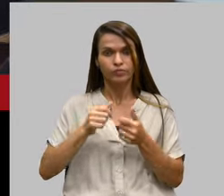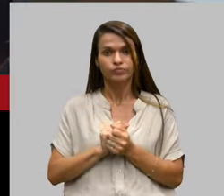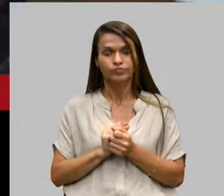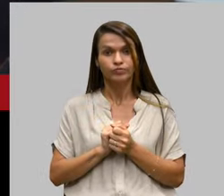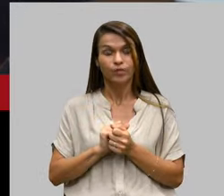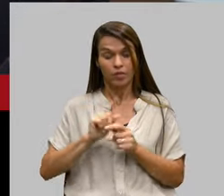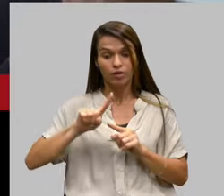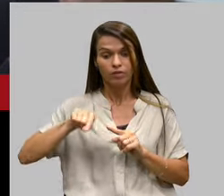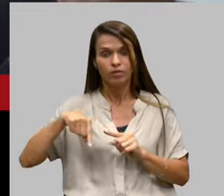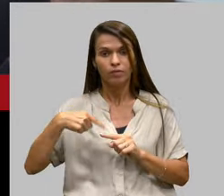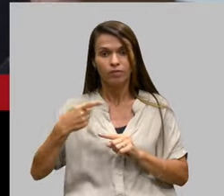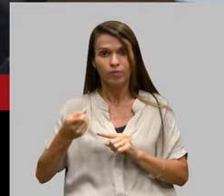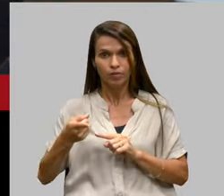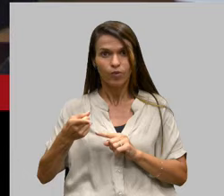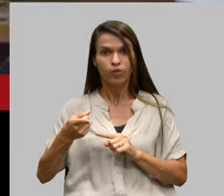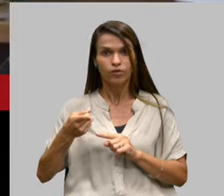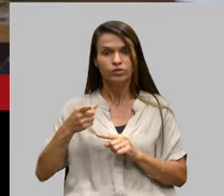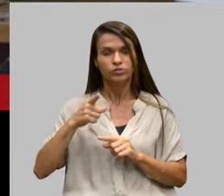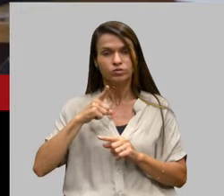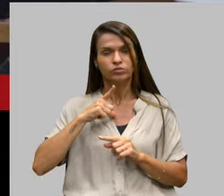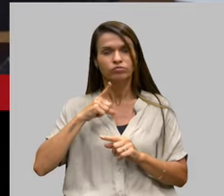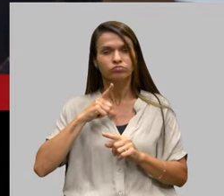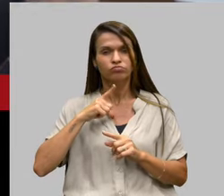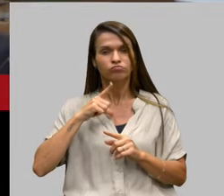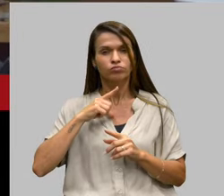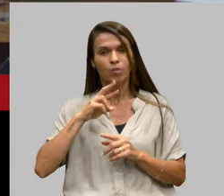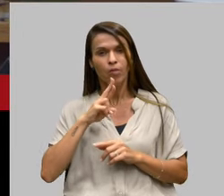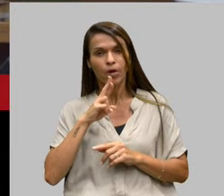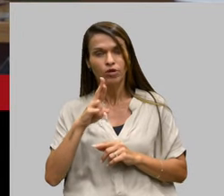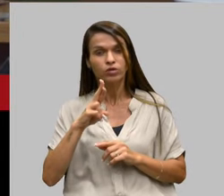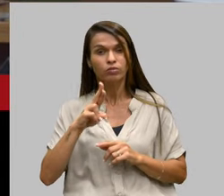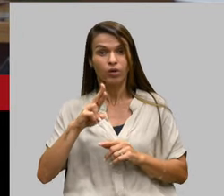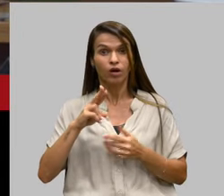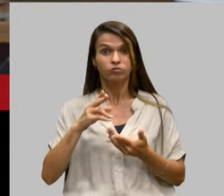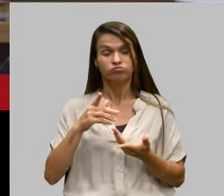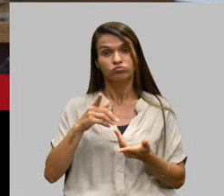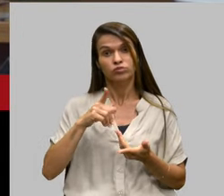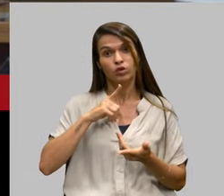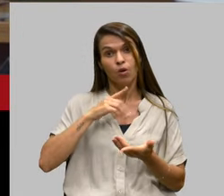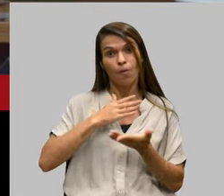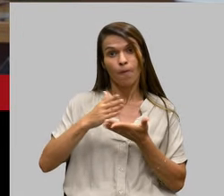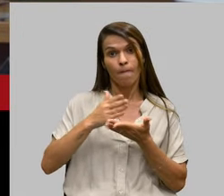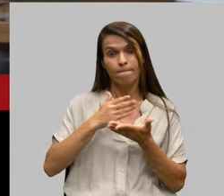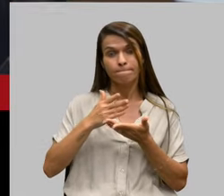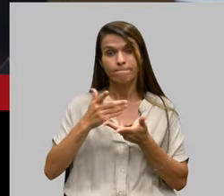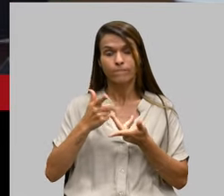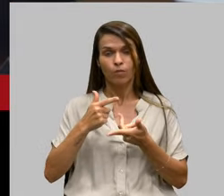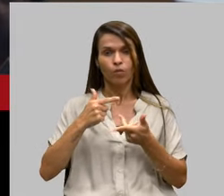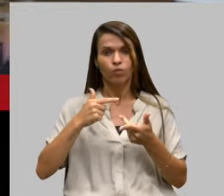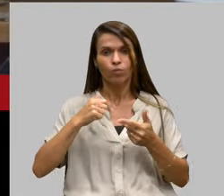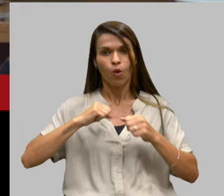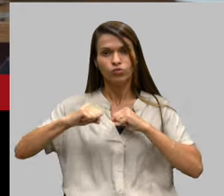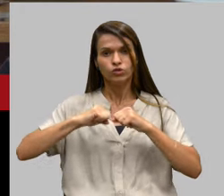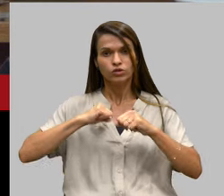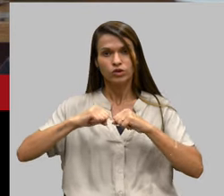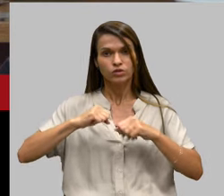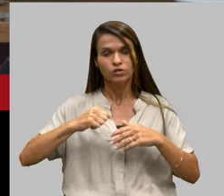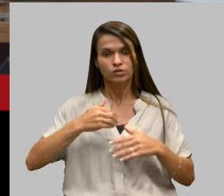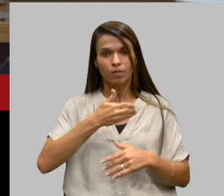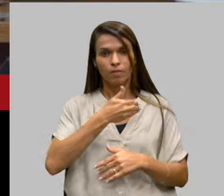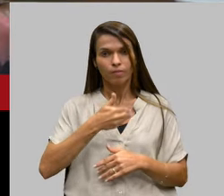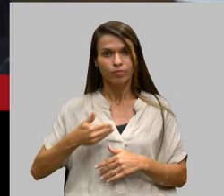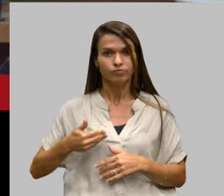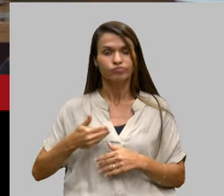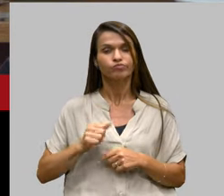depois dar uma repercussão para depois a gente fazer um debate né uma audiência pública sobre isso então é só você procurar nosso